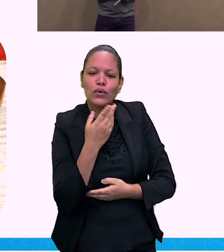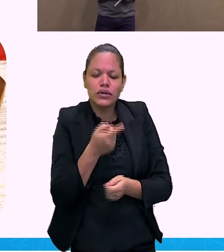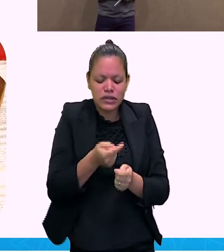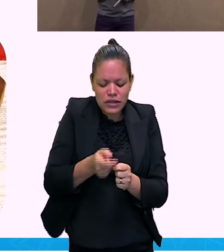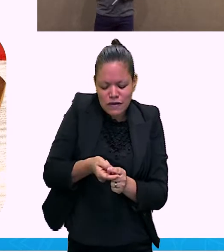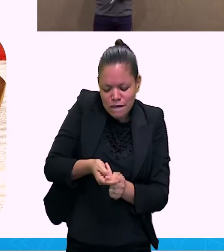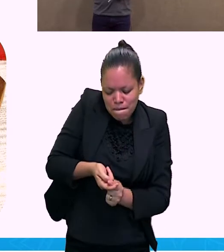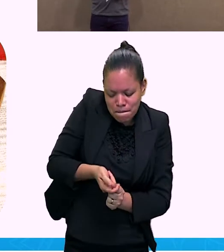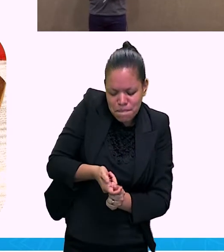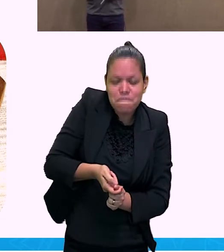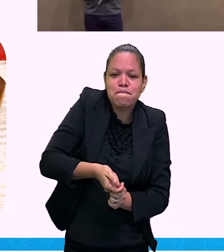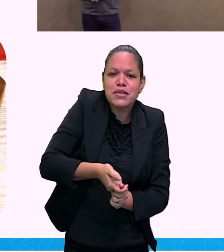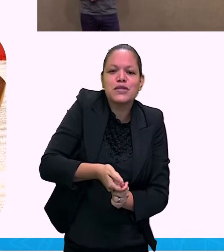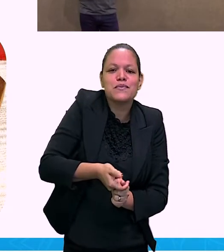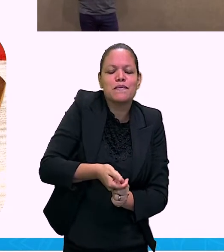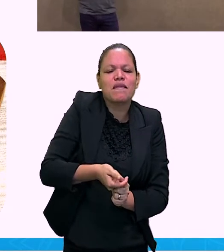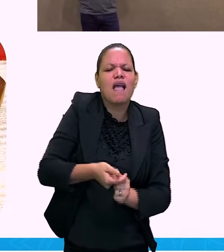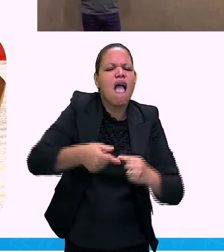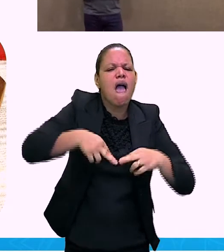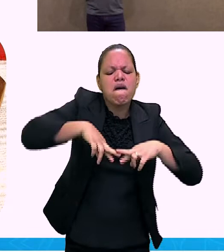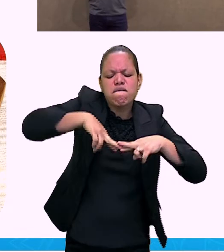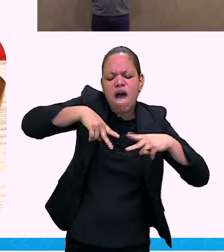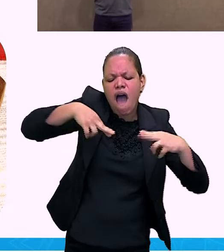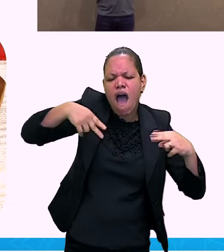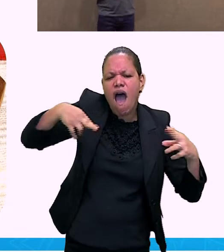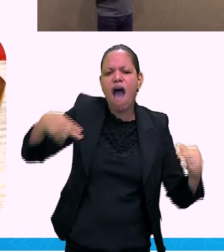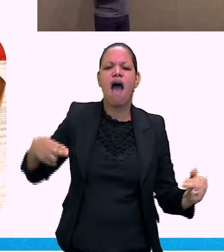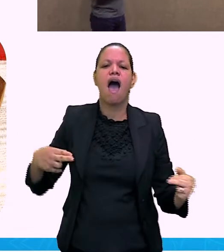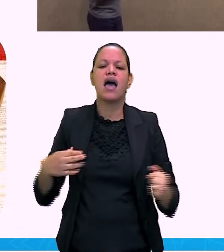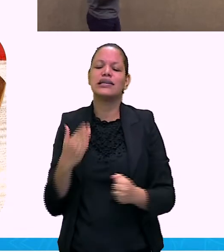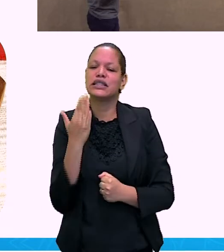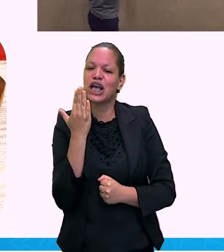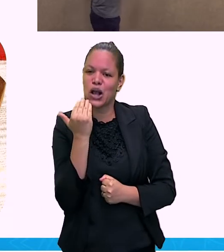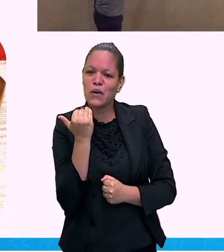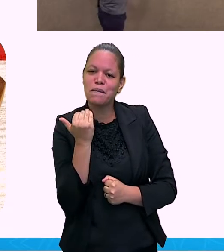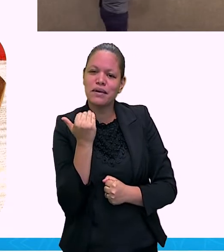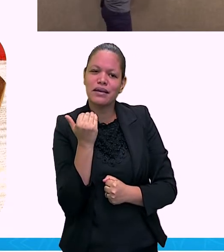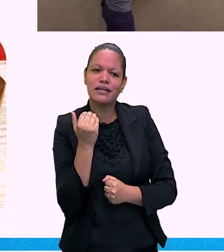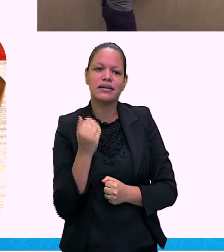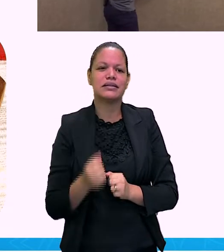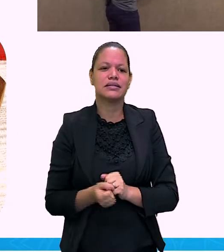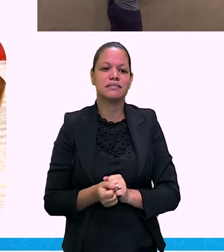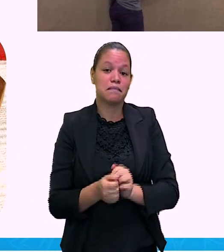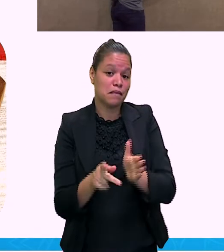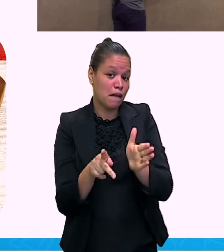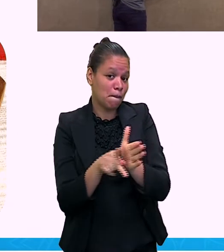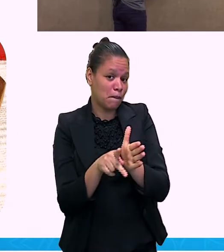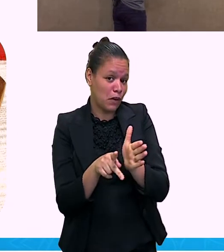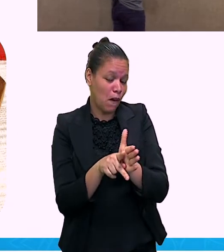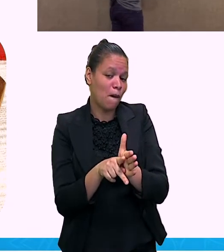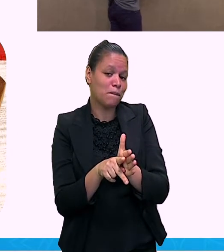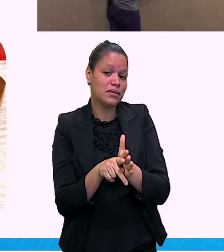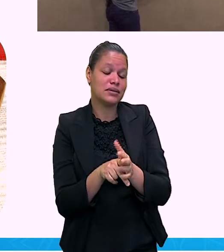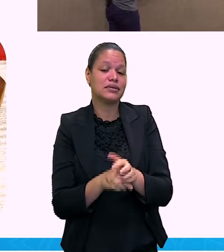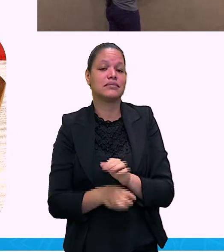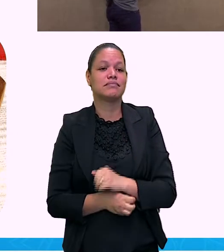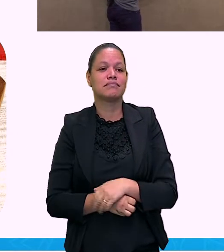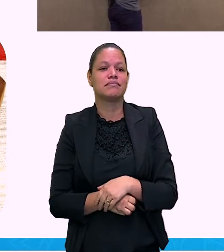verificamos aí também alguns desses elementos que podemos encontrar aqui no Sudeste. como o pé de moleque,